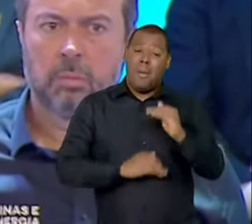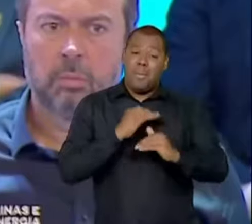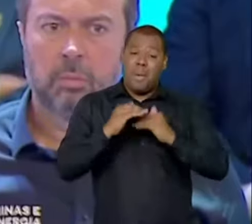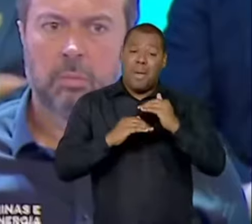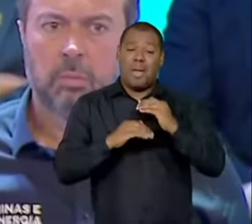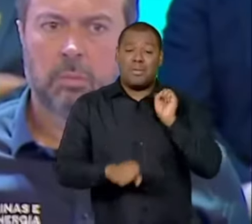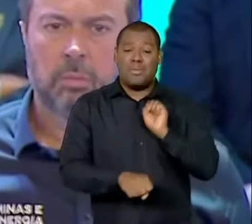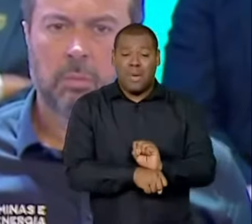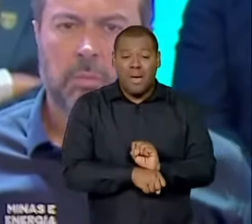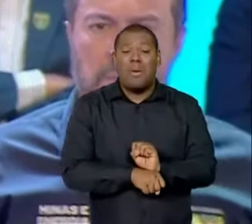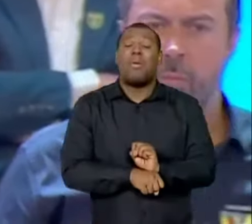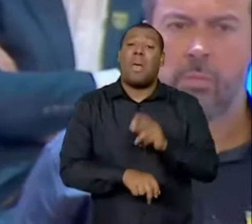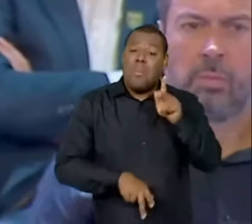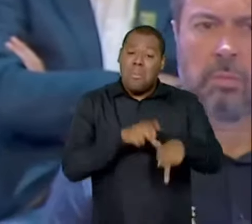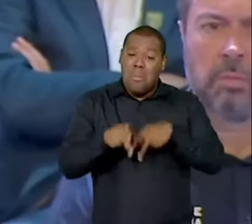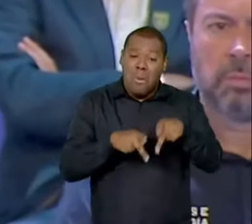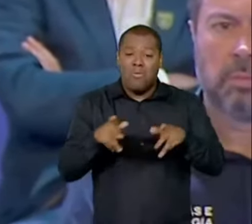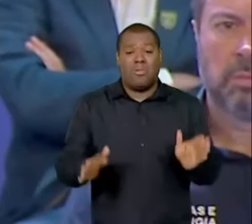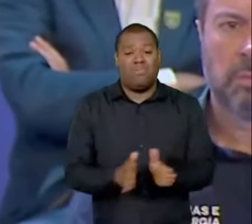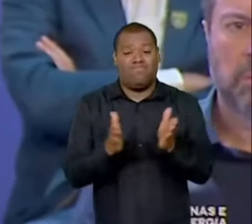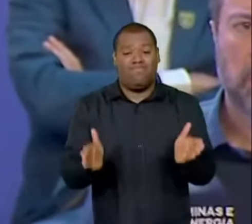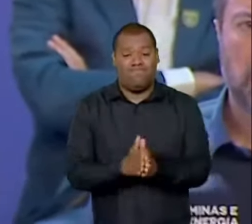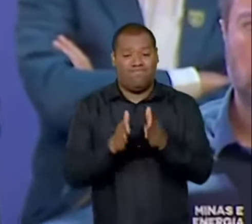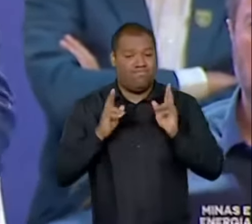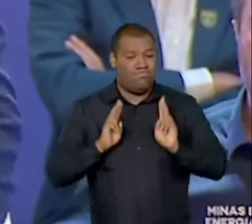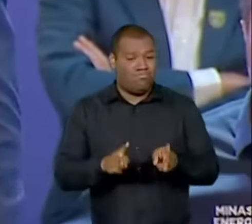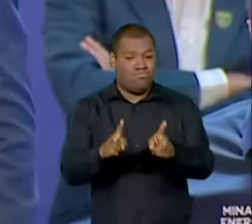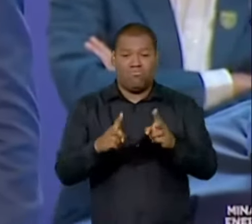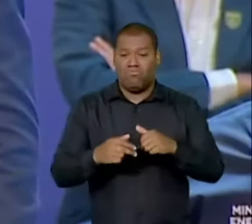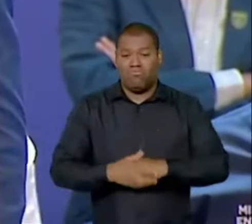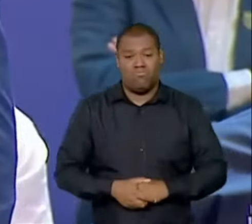povo continuava pobre. O povo